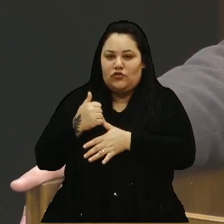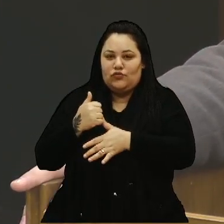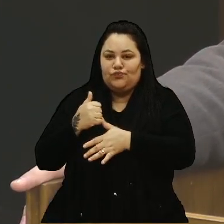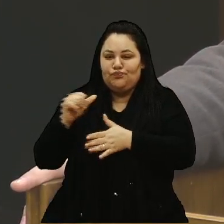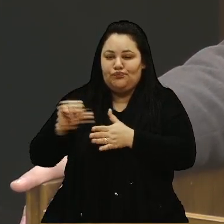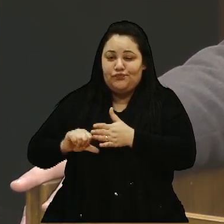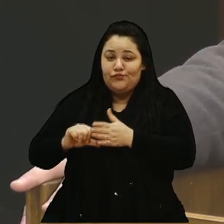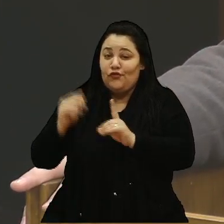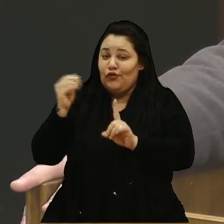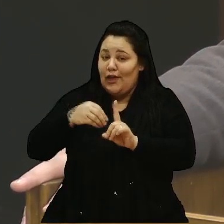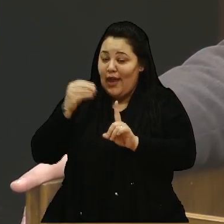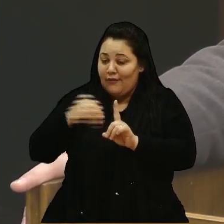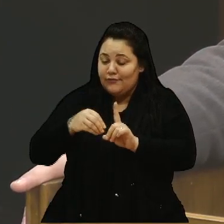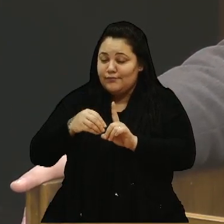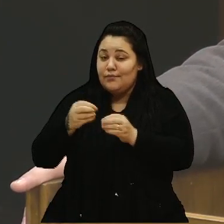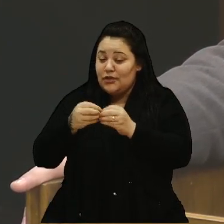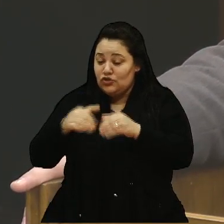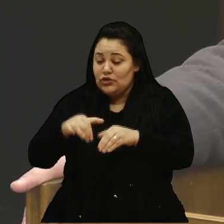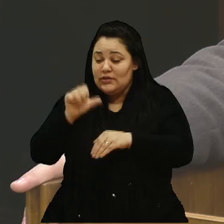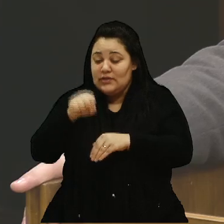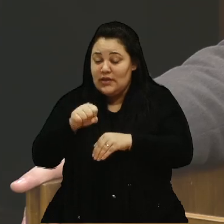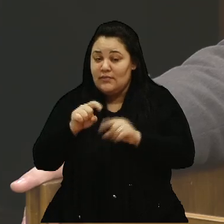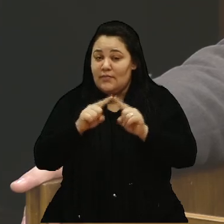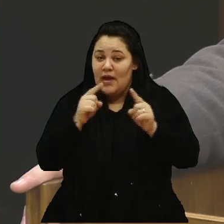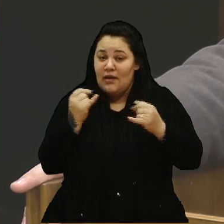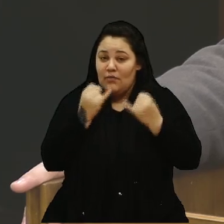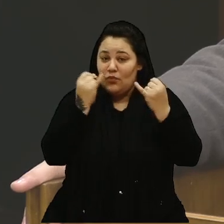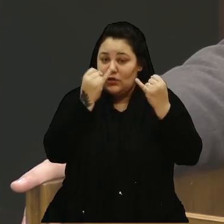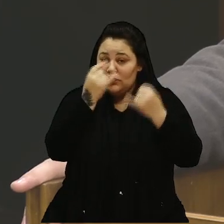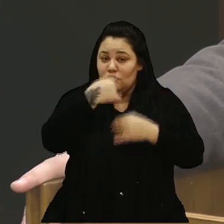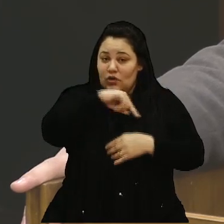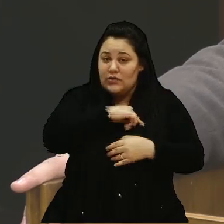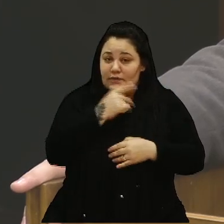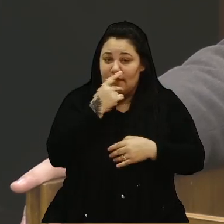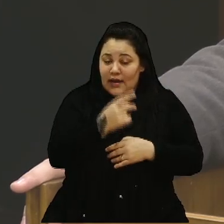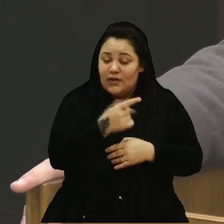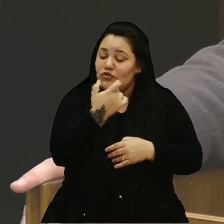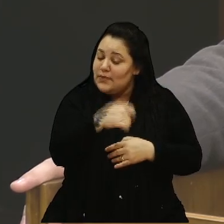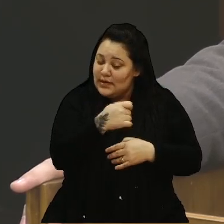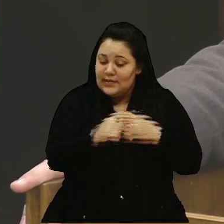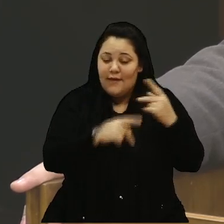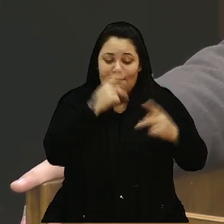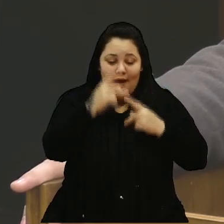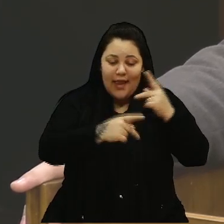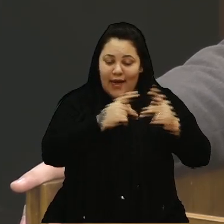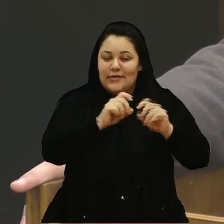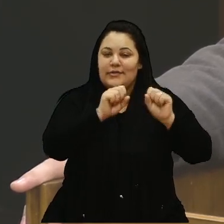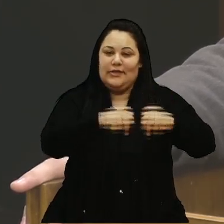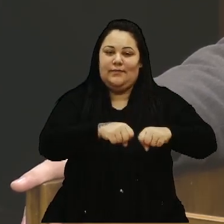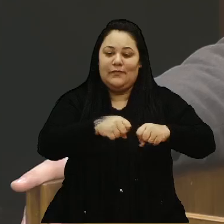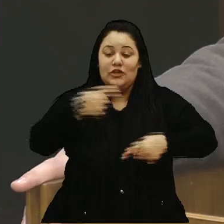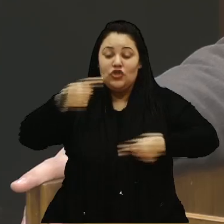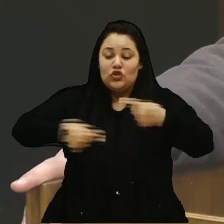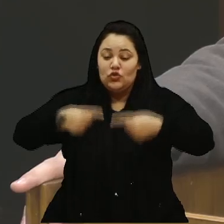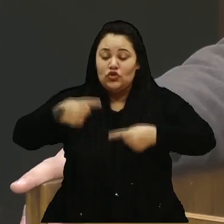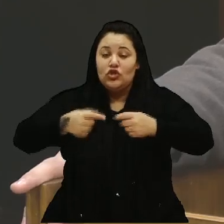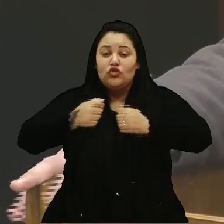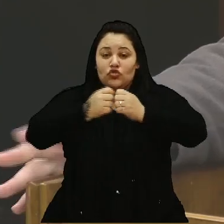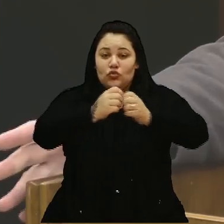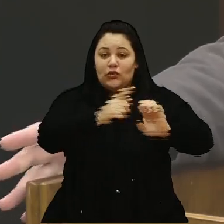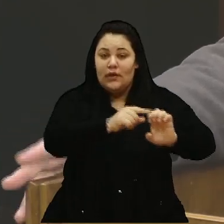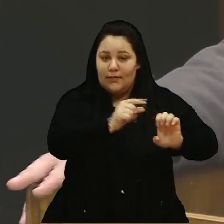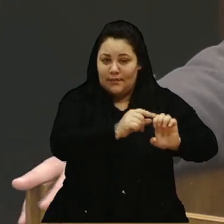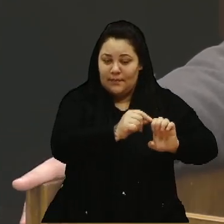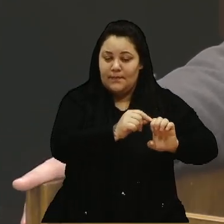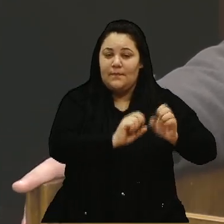queiram. Então, eu acho que é importante, sim, a gente trazer o assunto para cá. Nós não podemos nos furtar disso e, inclusive, sim, debater com a ANEEL também, que certamente